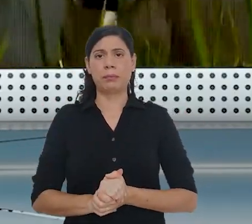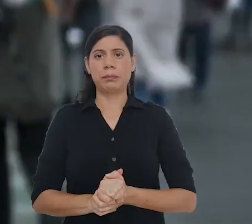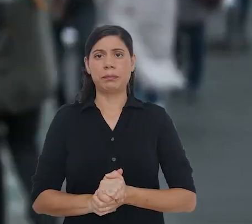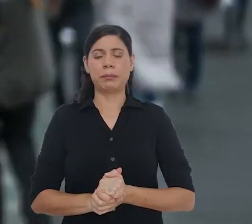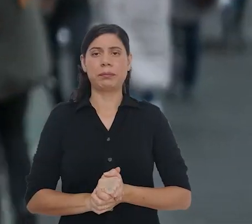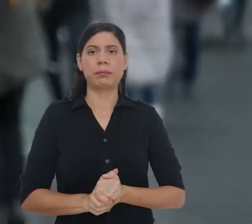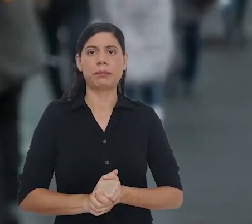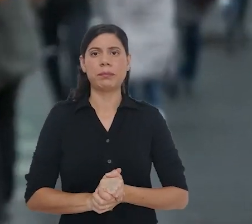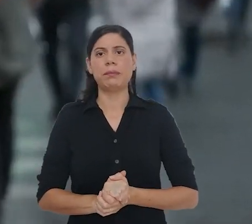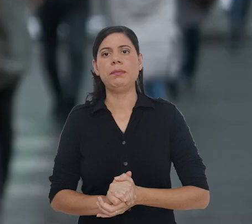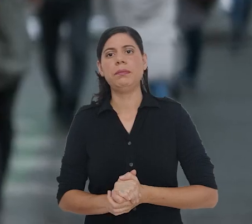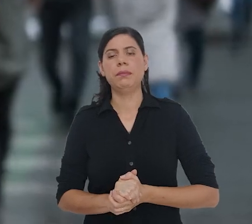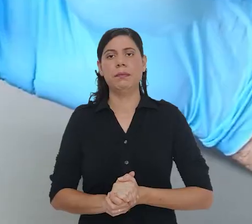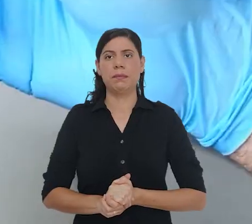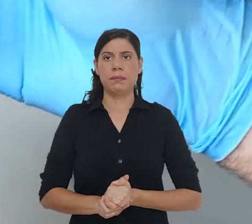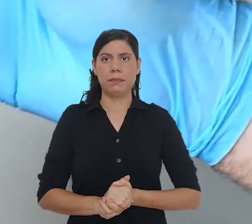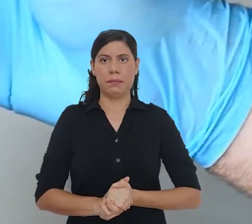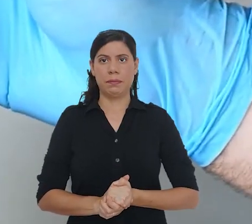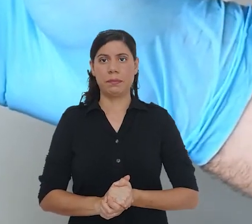futuros.